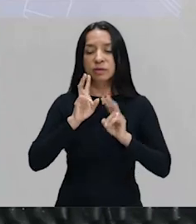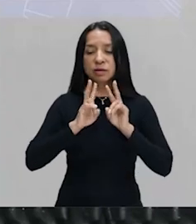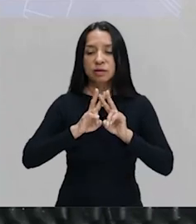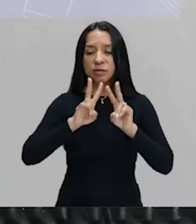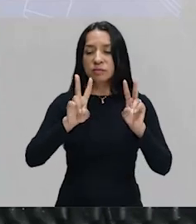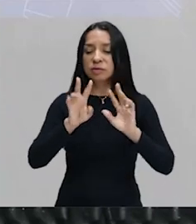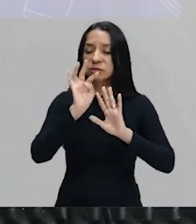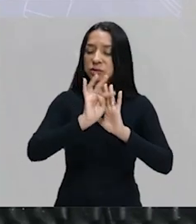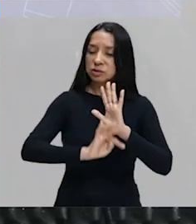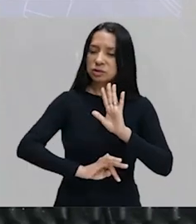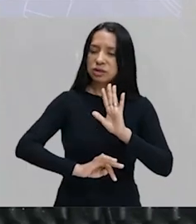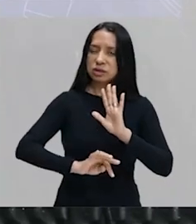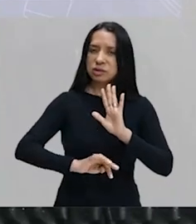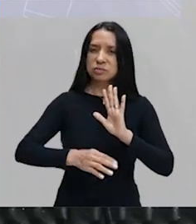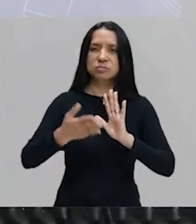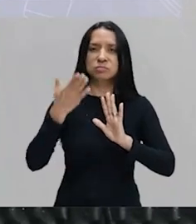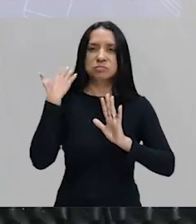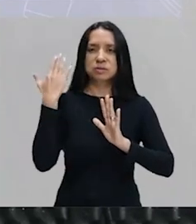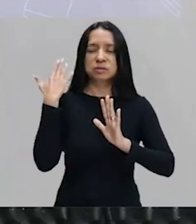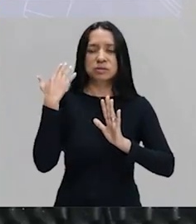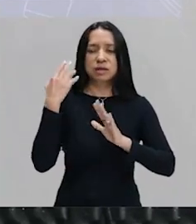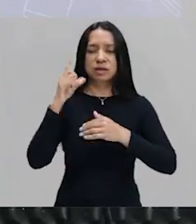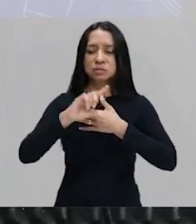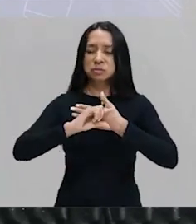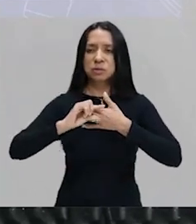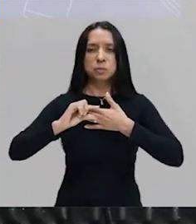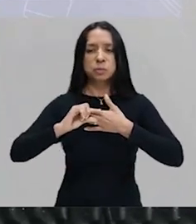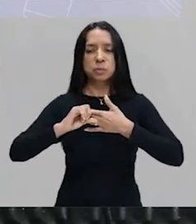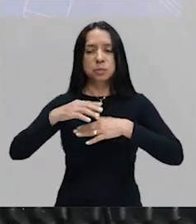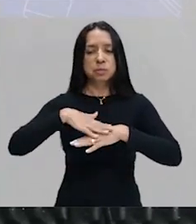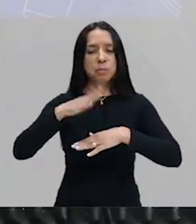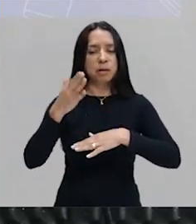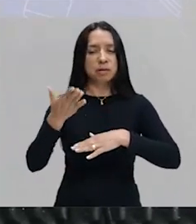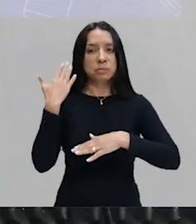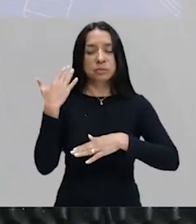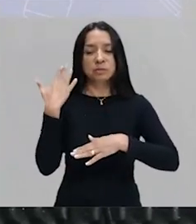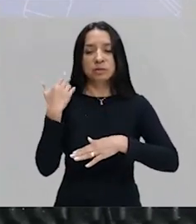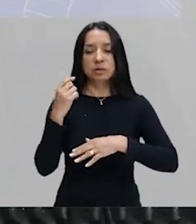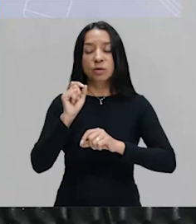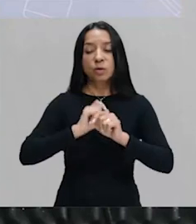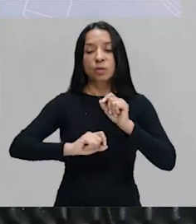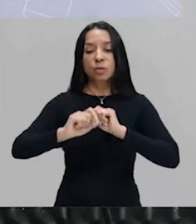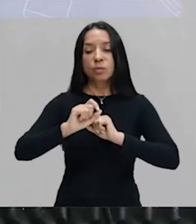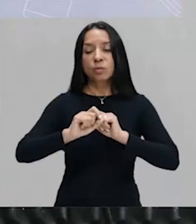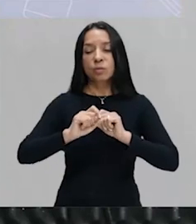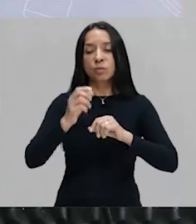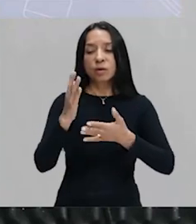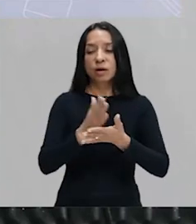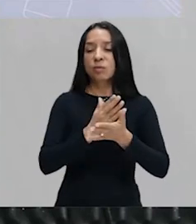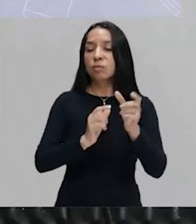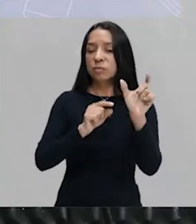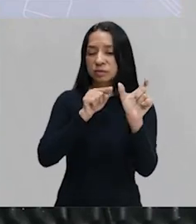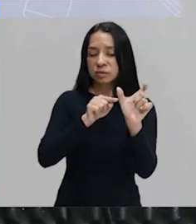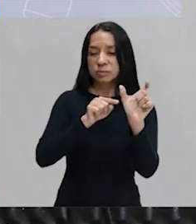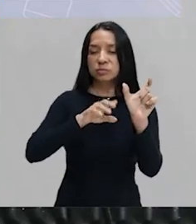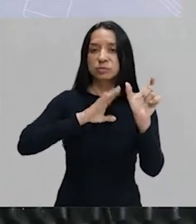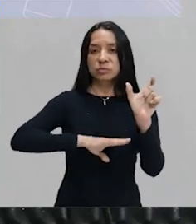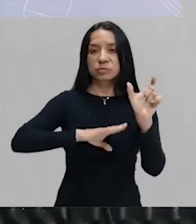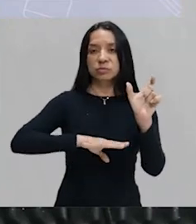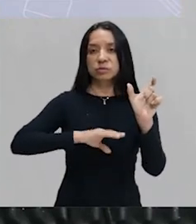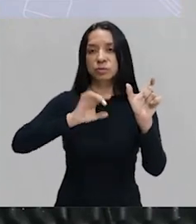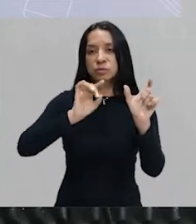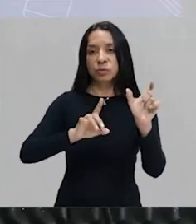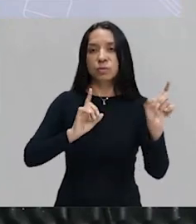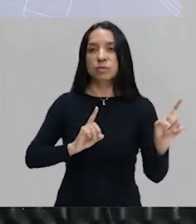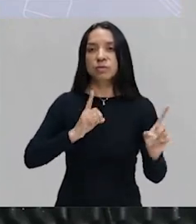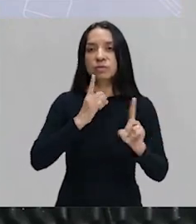vistos em textos mais antigos, de escritores mais antigos, como algumas expressões do português que nós só